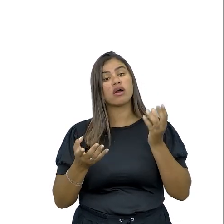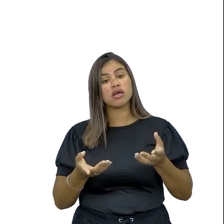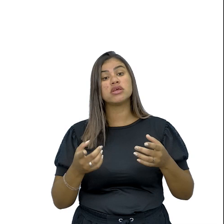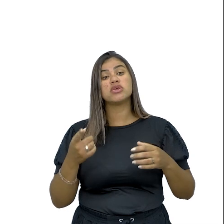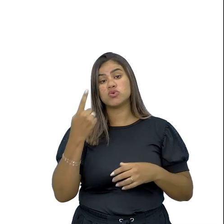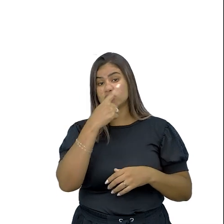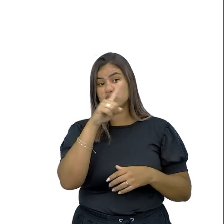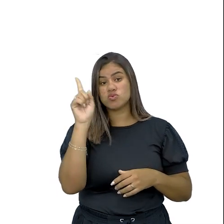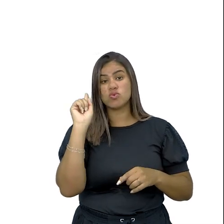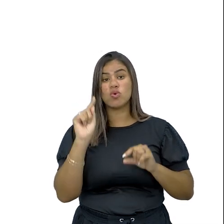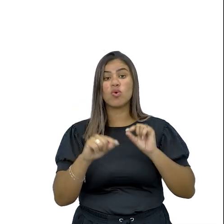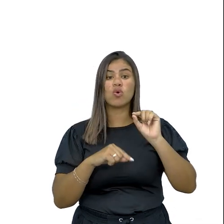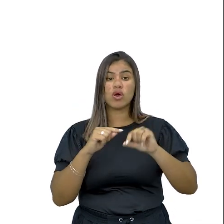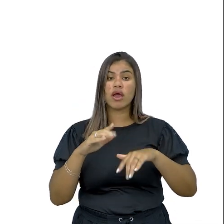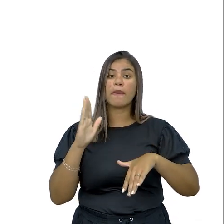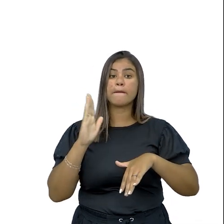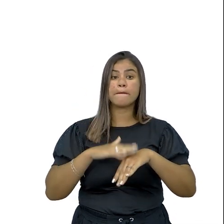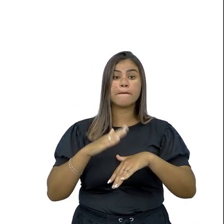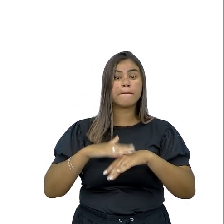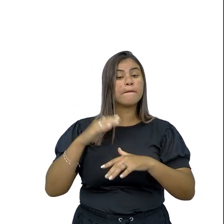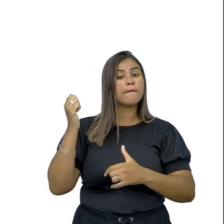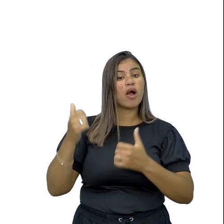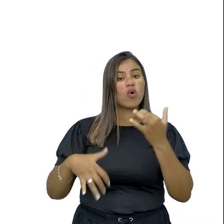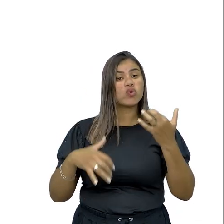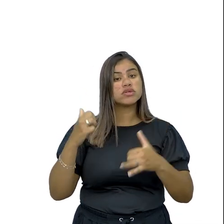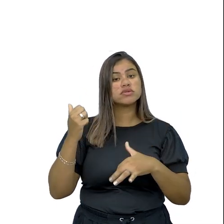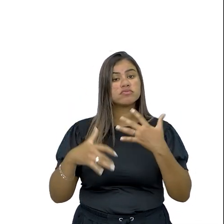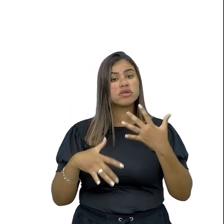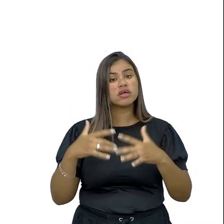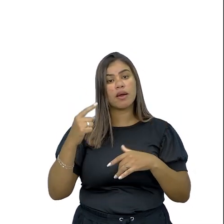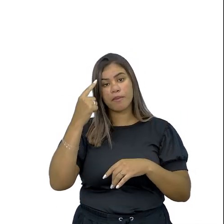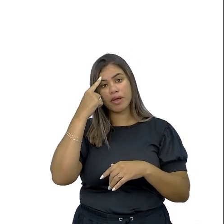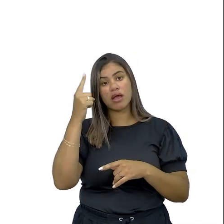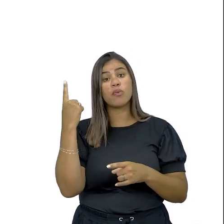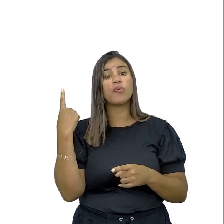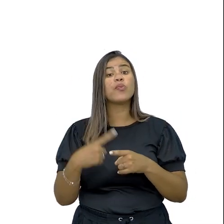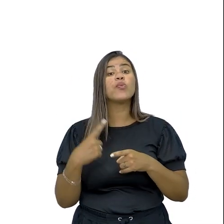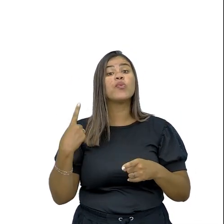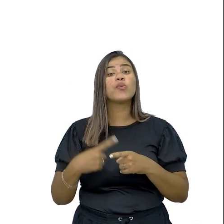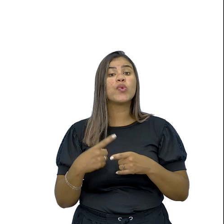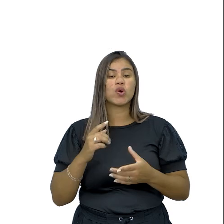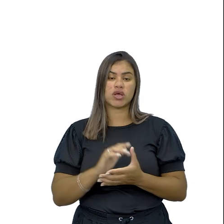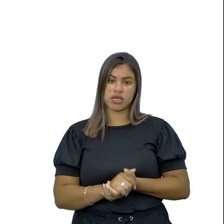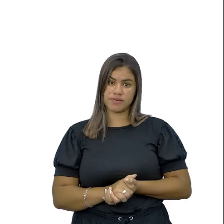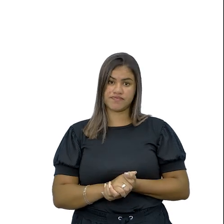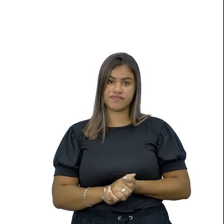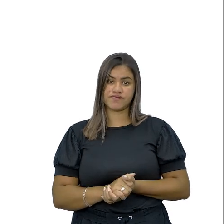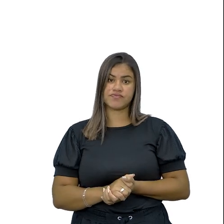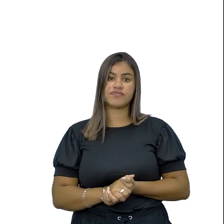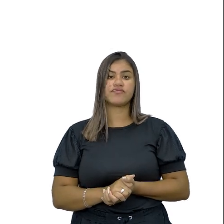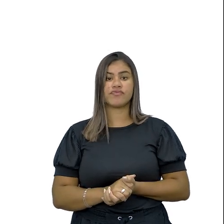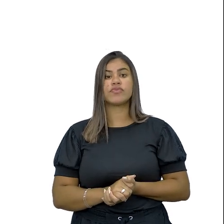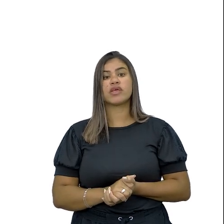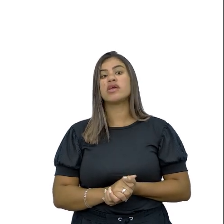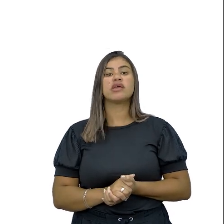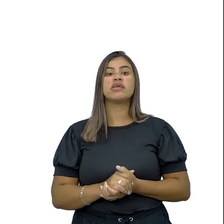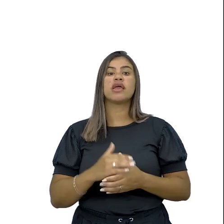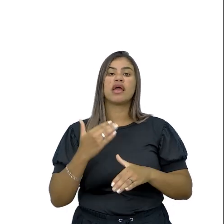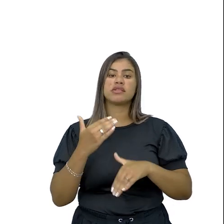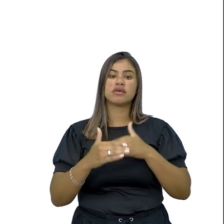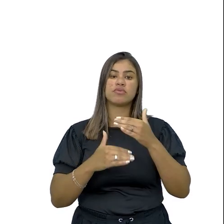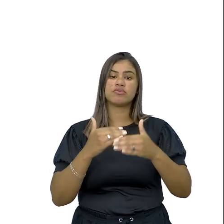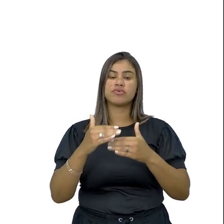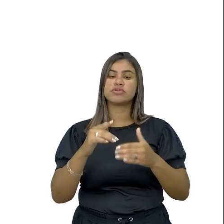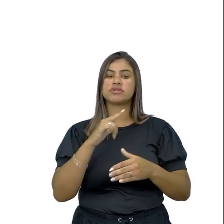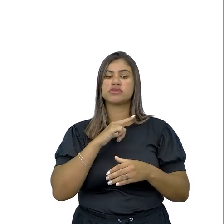por último, realizem explicações do porquê que foi feito aquilo. Isso guarda pressupostos das ideias